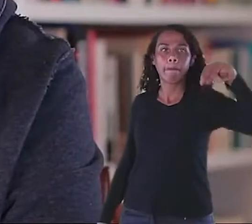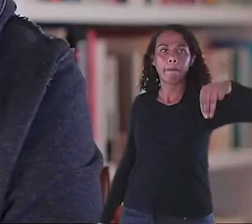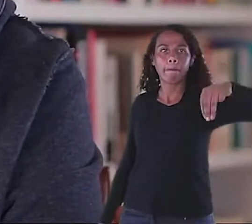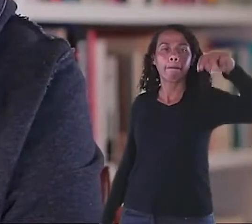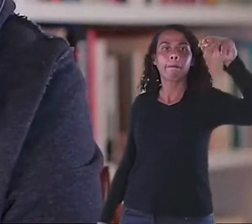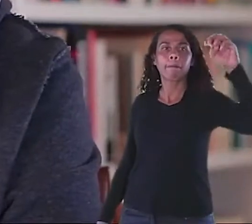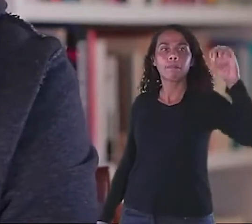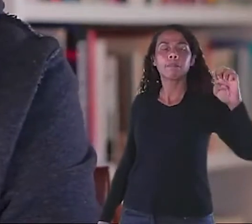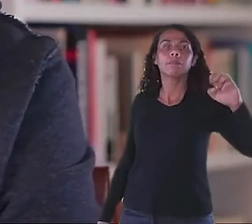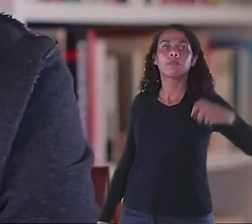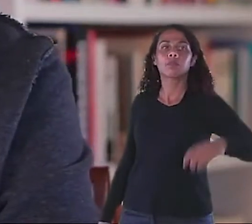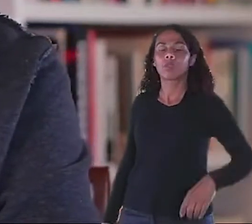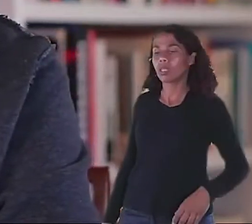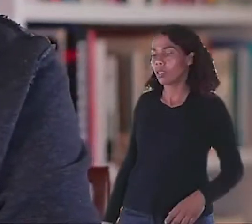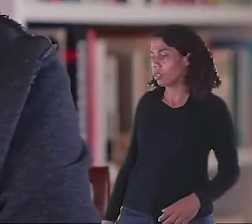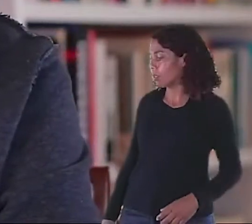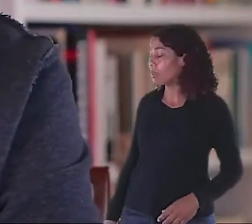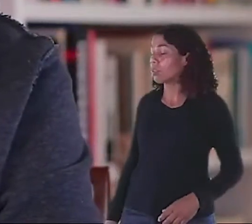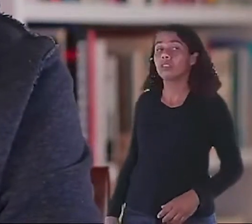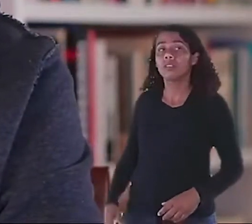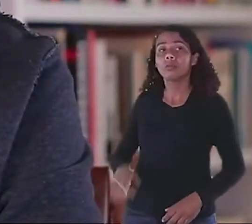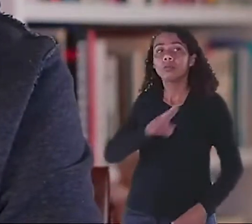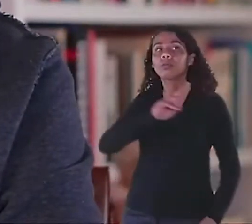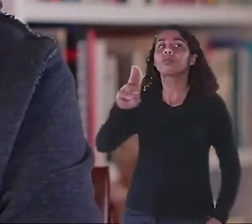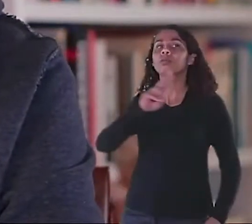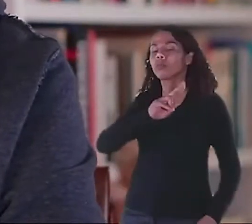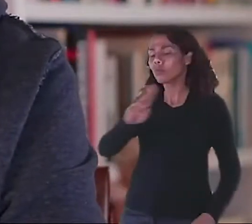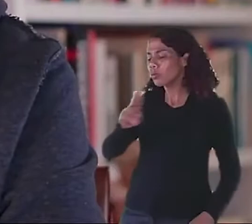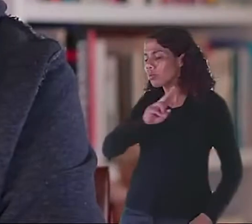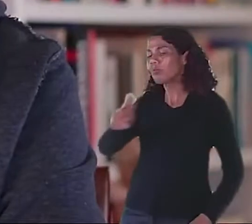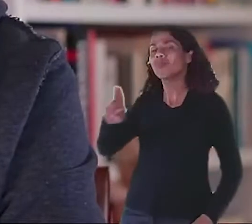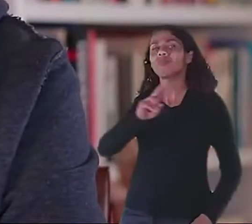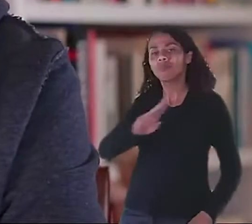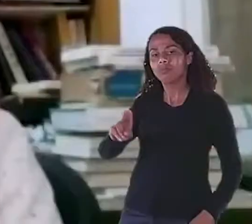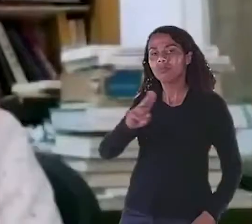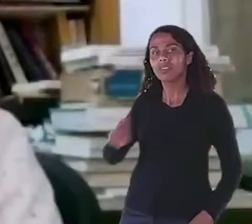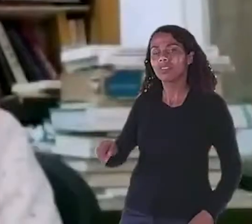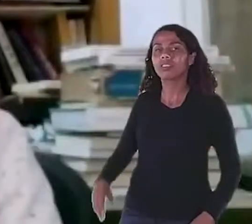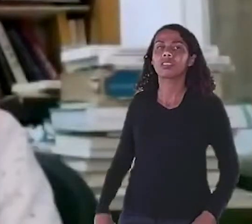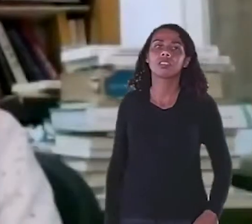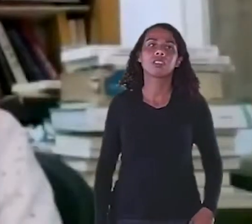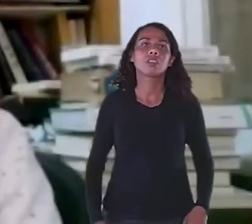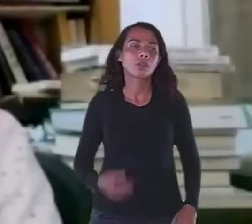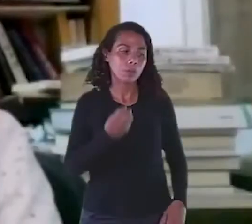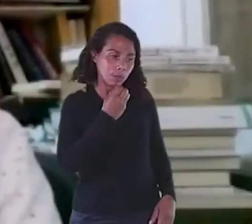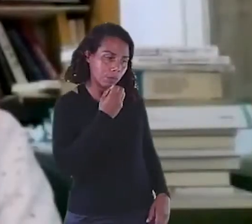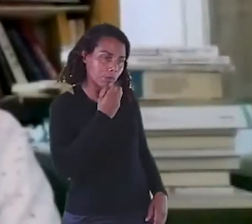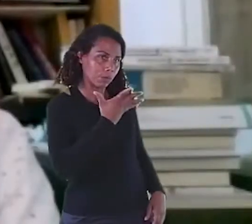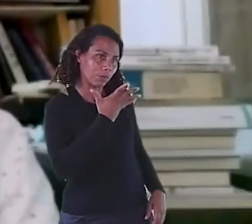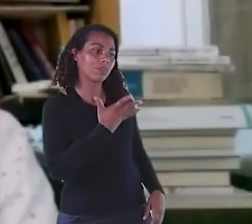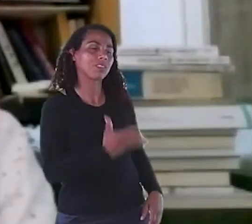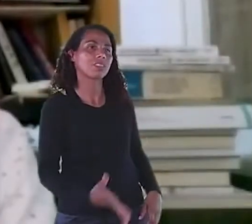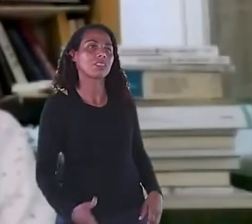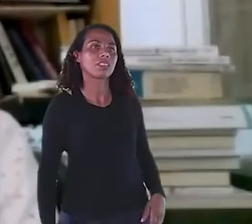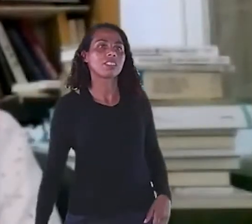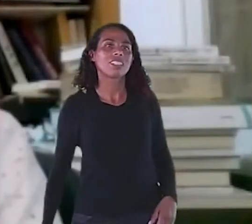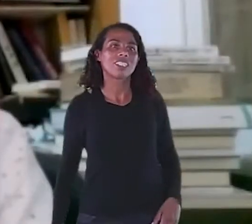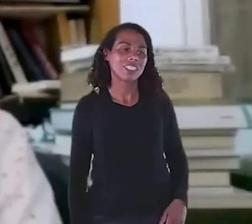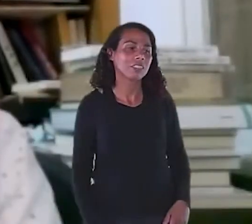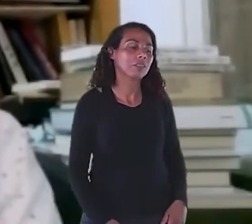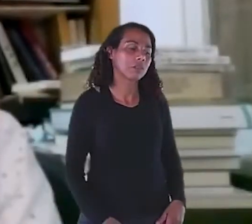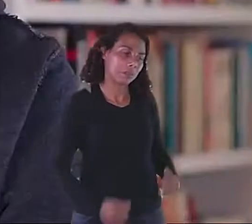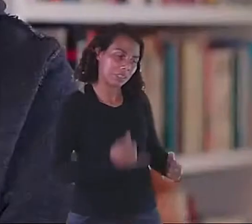Ana Maria Werneck, começou a família. Daqui a pouquinho vai ter Werneck. Você vai longe. Não, você sabe que eu paguei a todos para ir aí, né?